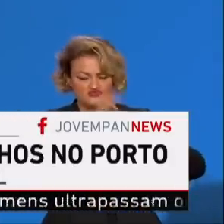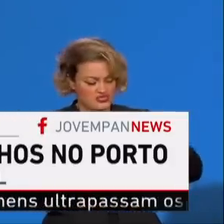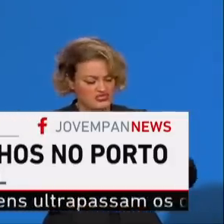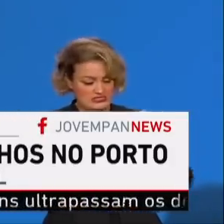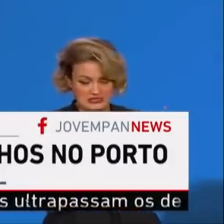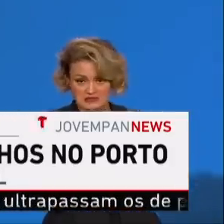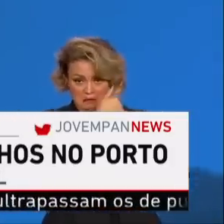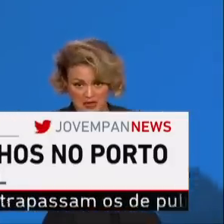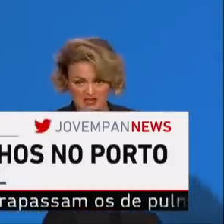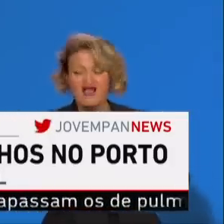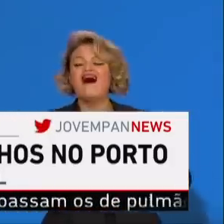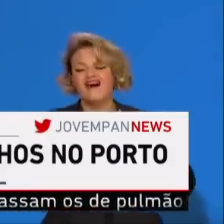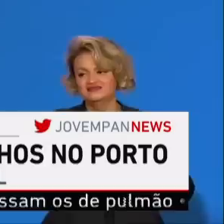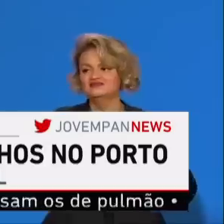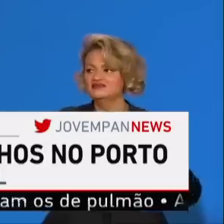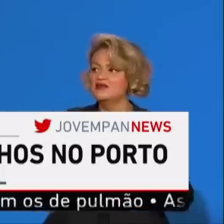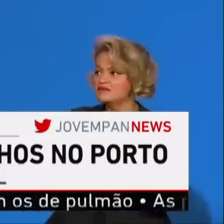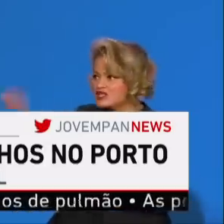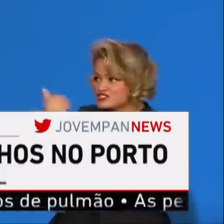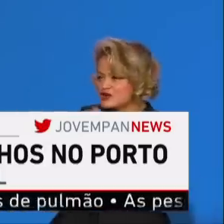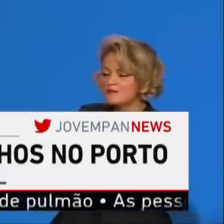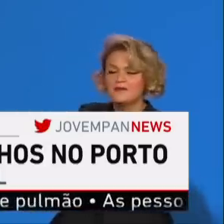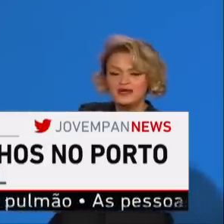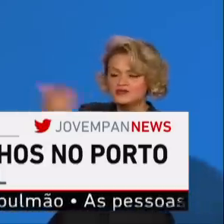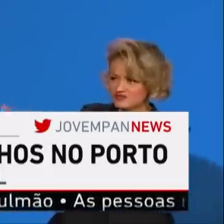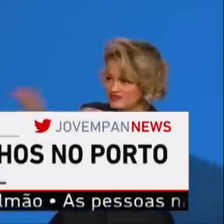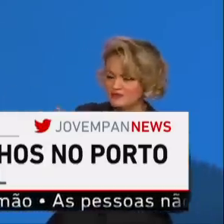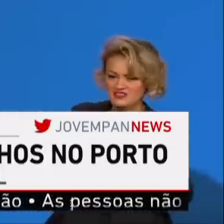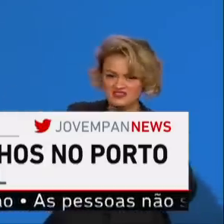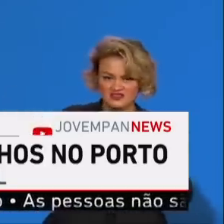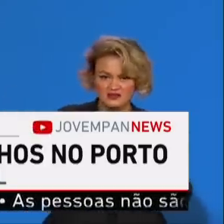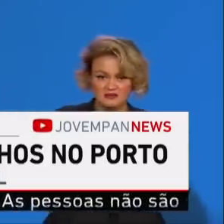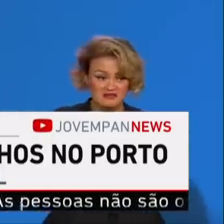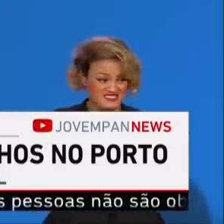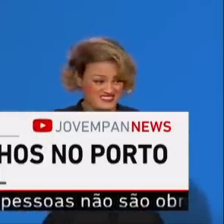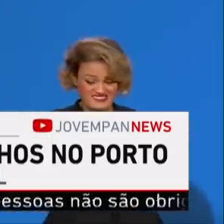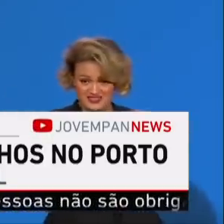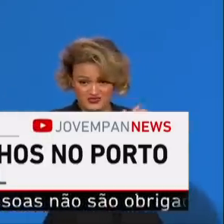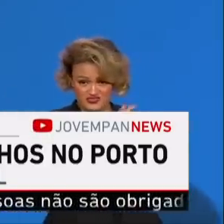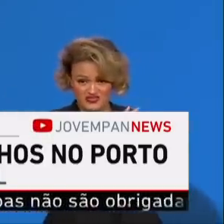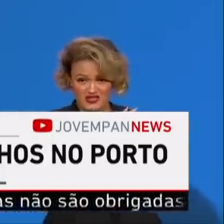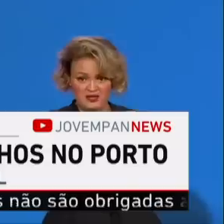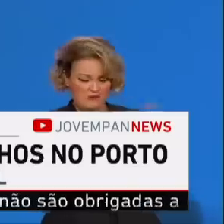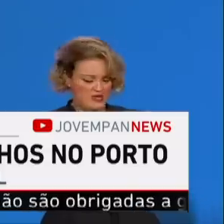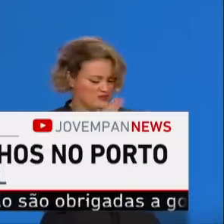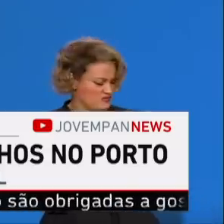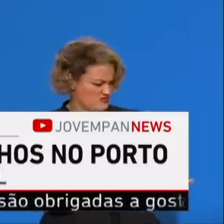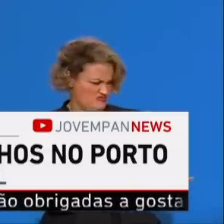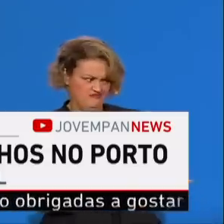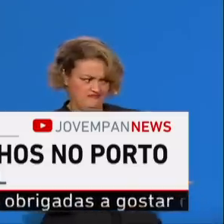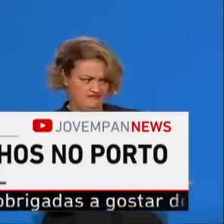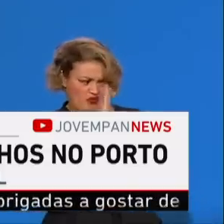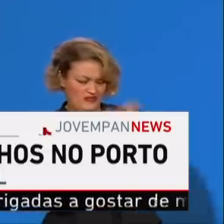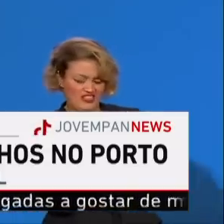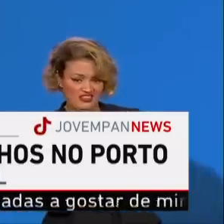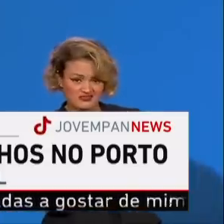Acompanhe. Essa é uma coisa sem a qual nenhum investidor irá colocar dinheiro em outro país. Se